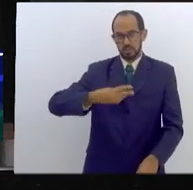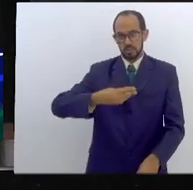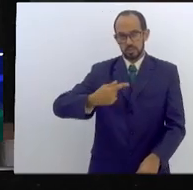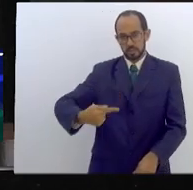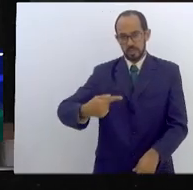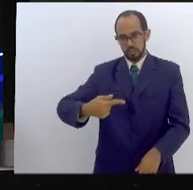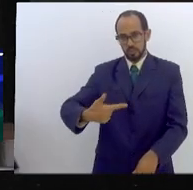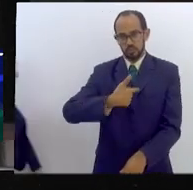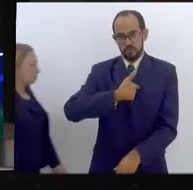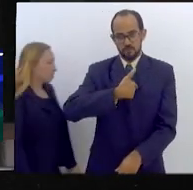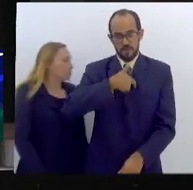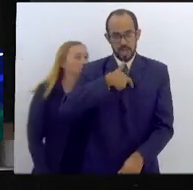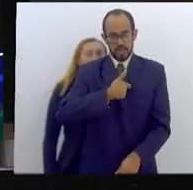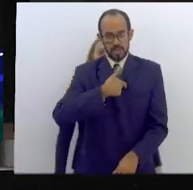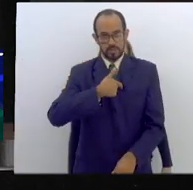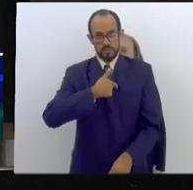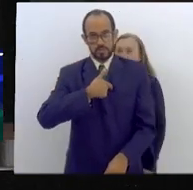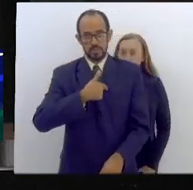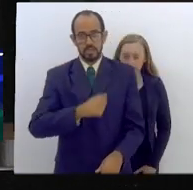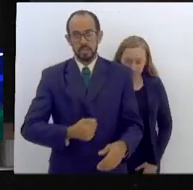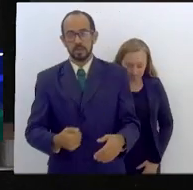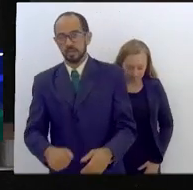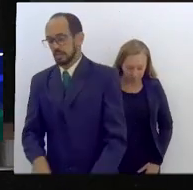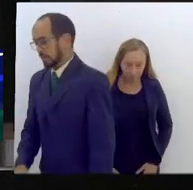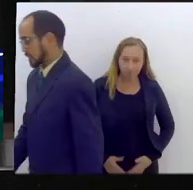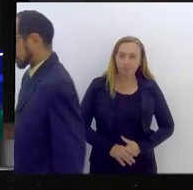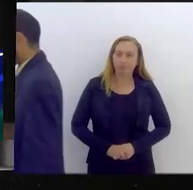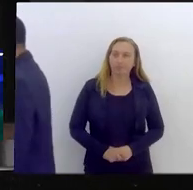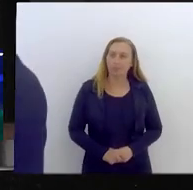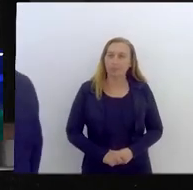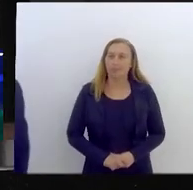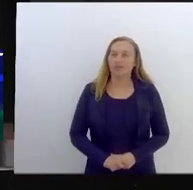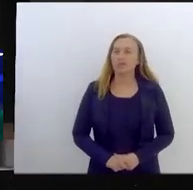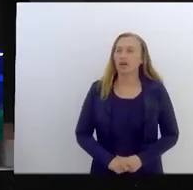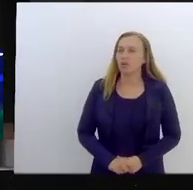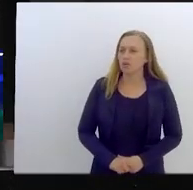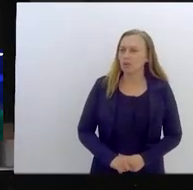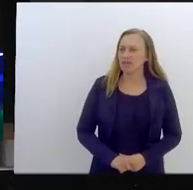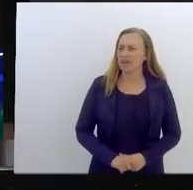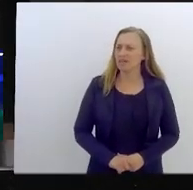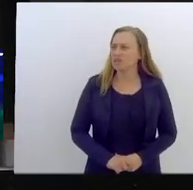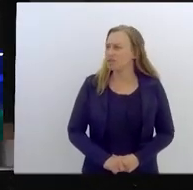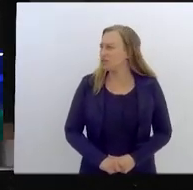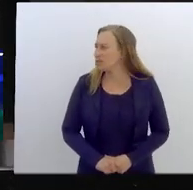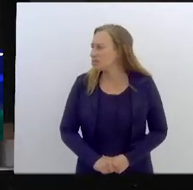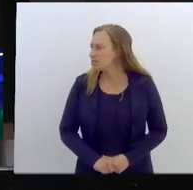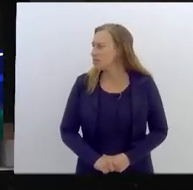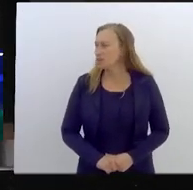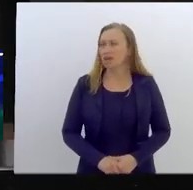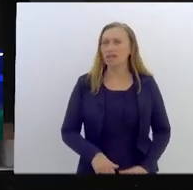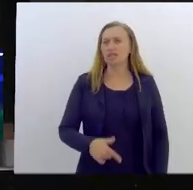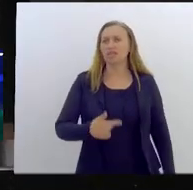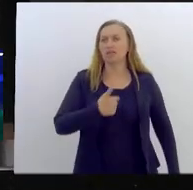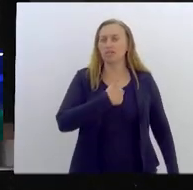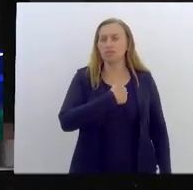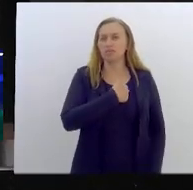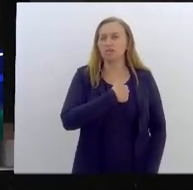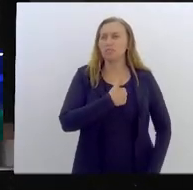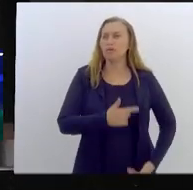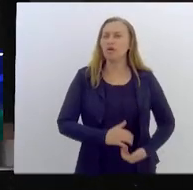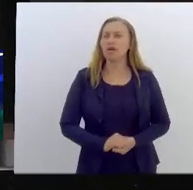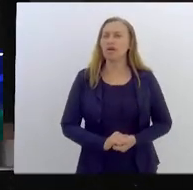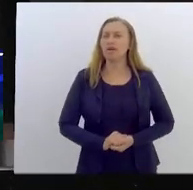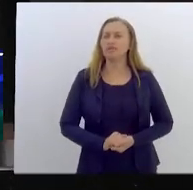Vargas decretou o fechamento da Ação Integralista Brasileira, juntamente